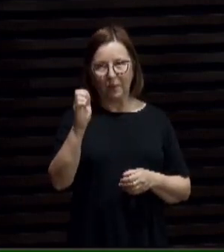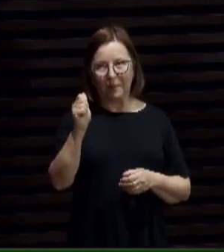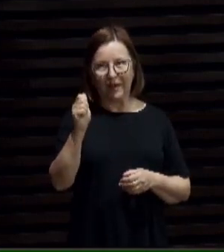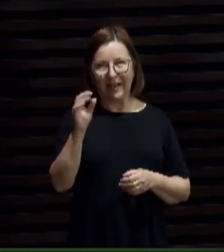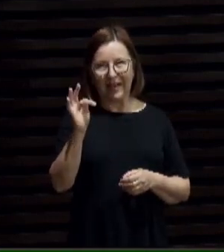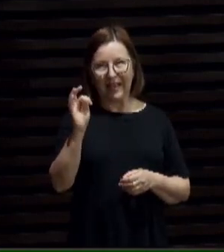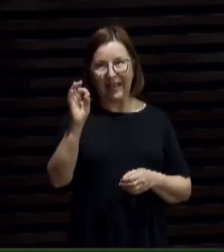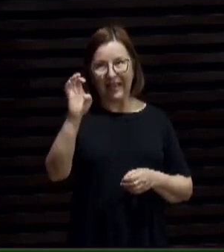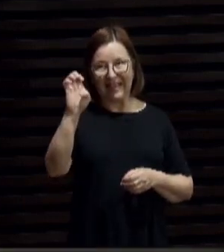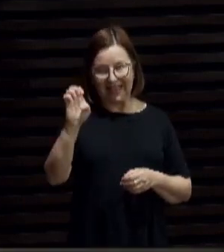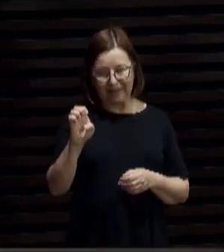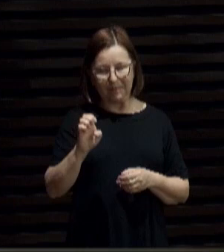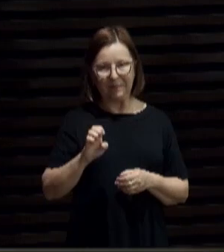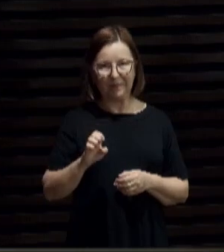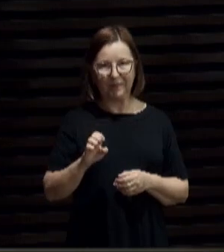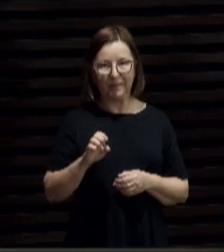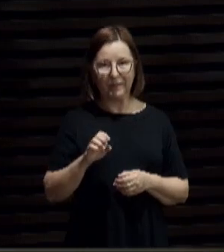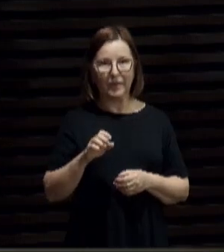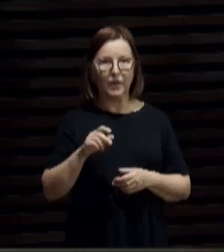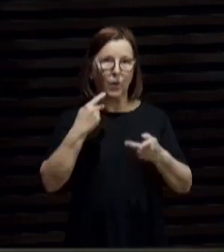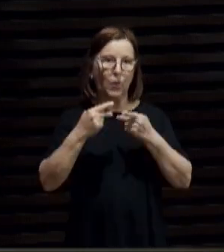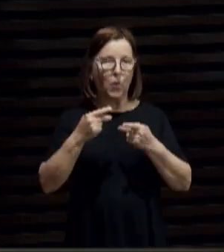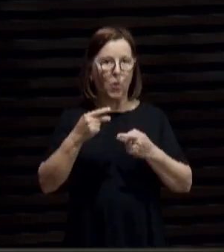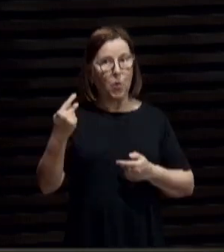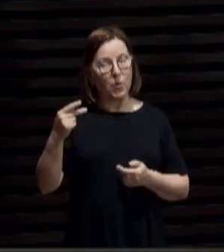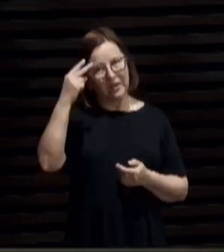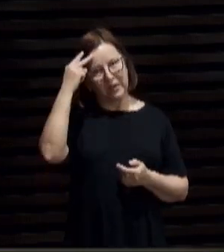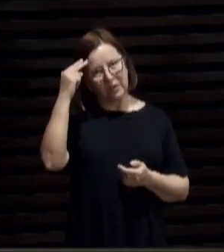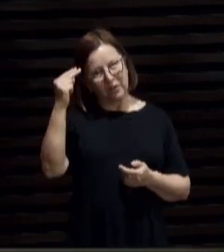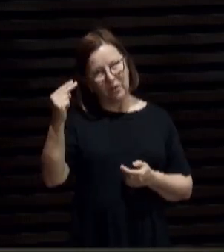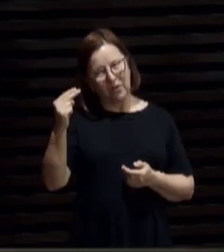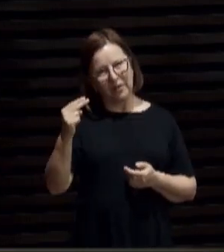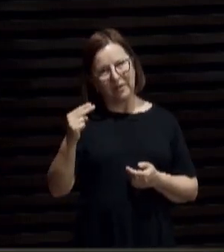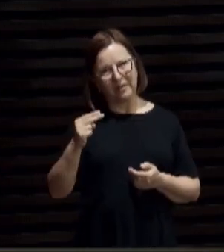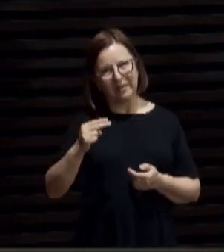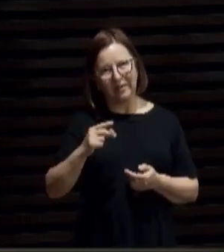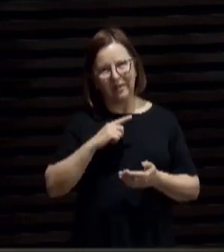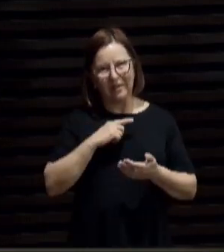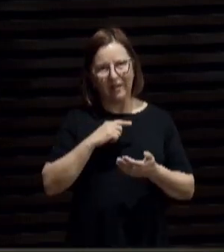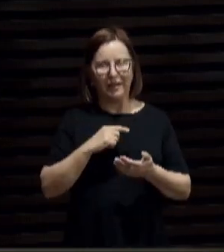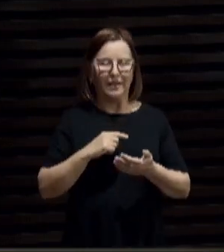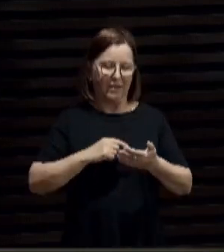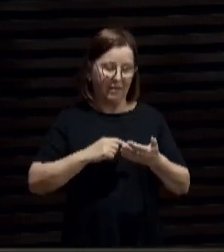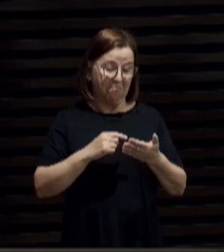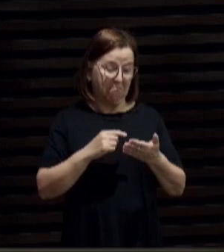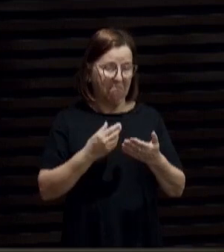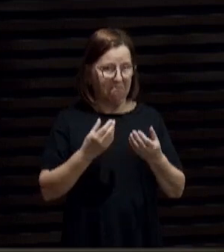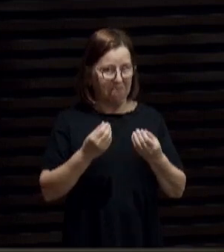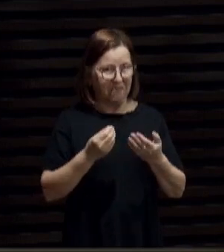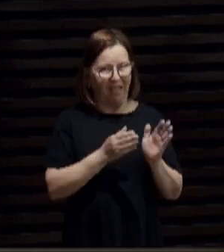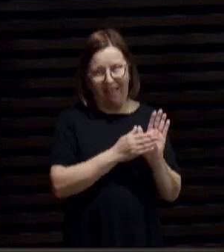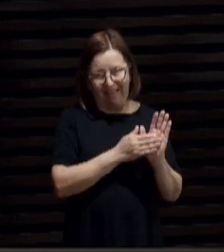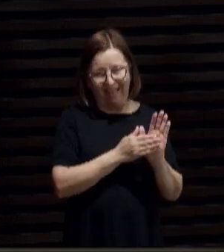que conta a história dele. Eu não vou ler aqui porque tem muitos elogios, eu não quero fazer isso. Mas me